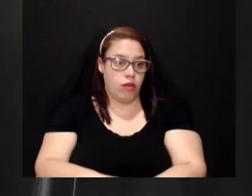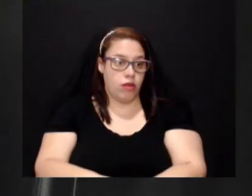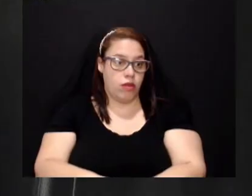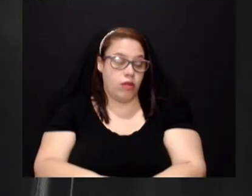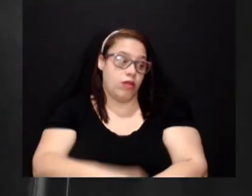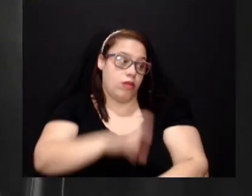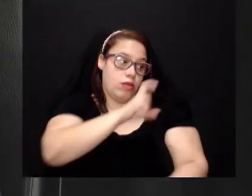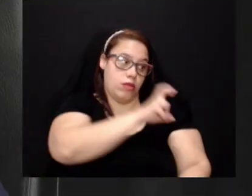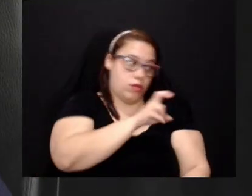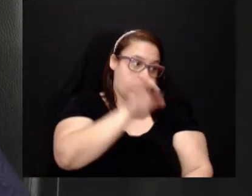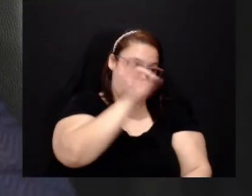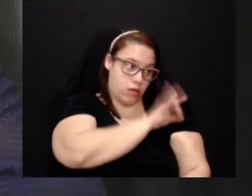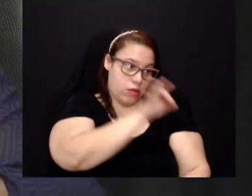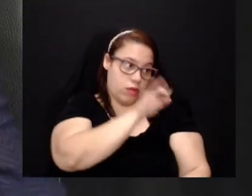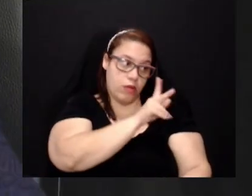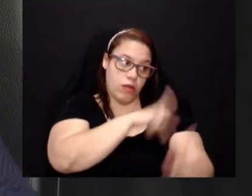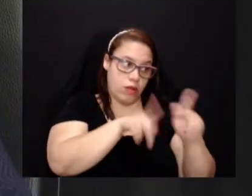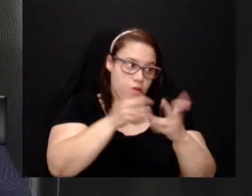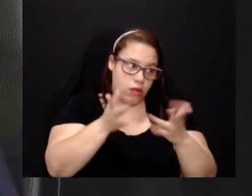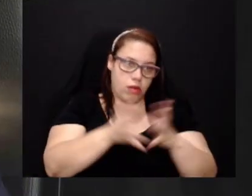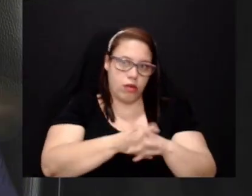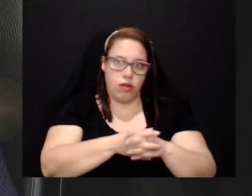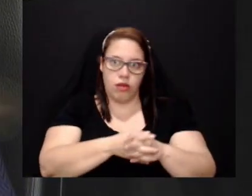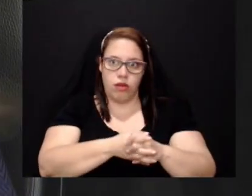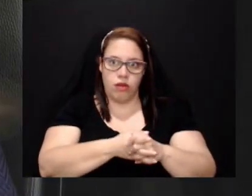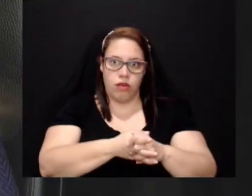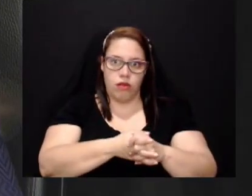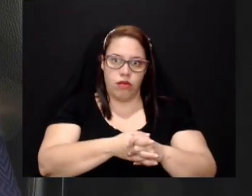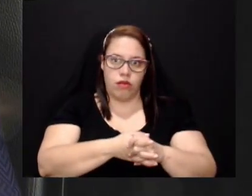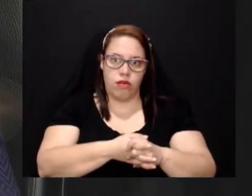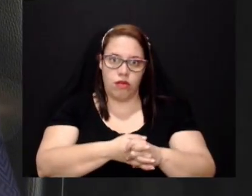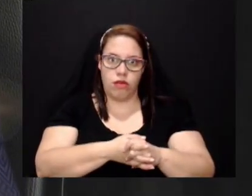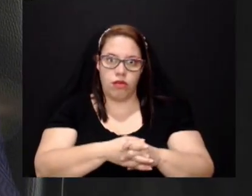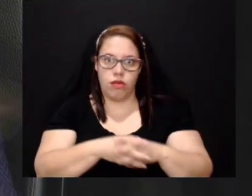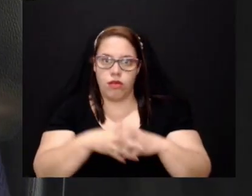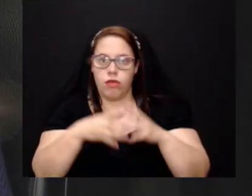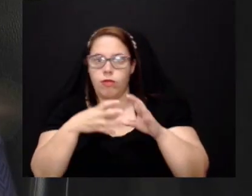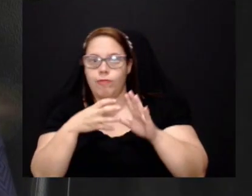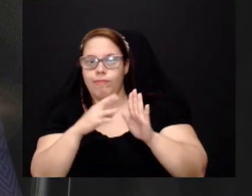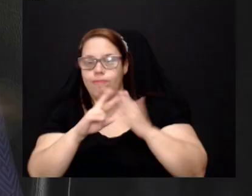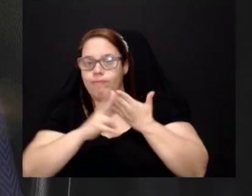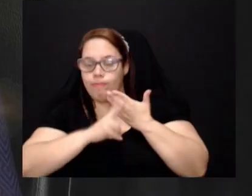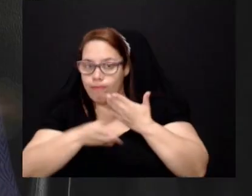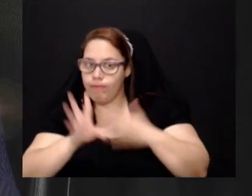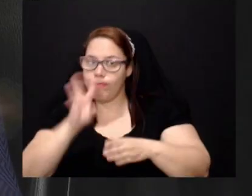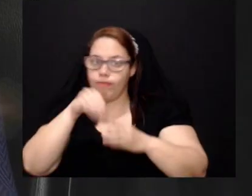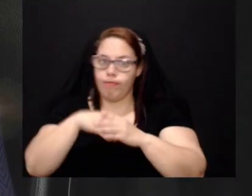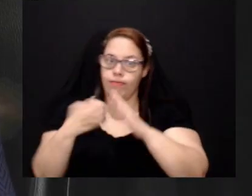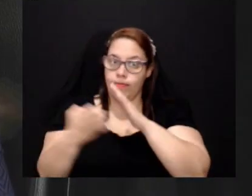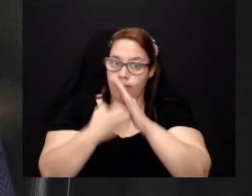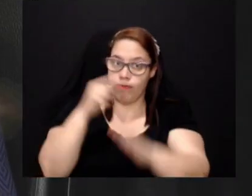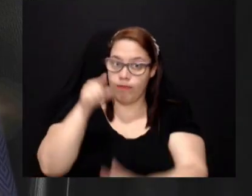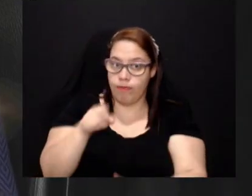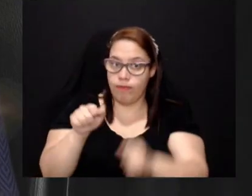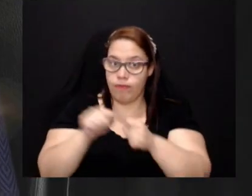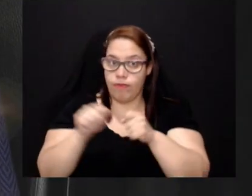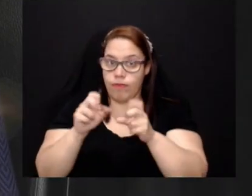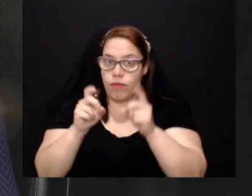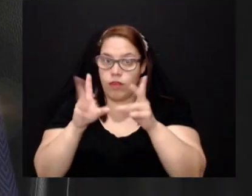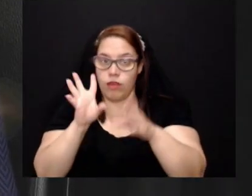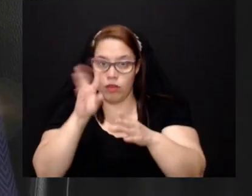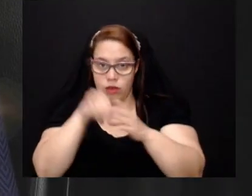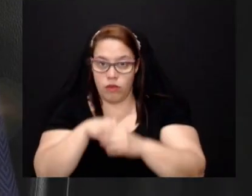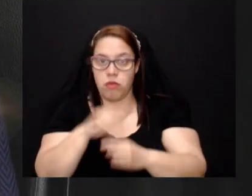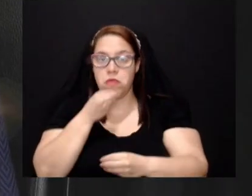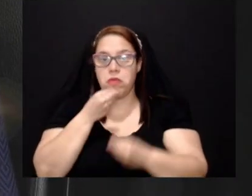da população. Então, assim, você tem que ter isso refletido dentro da sua empresa para você poder vender bem, para você oferecer